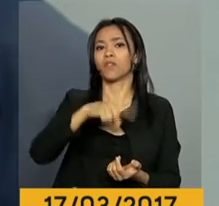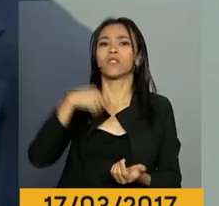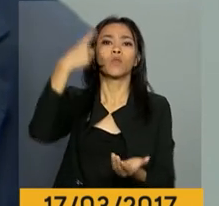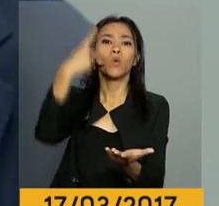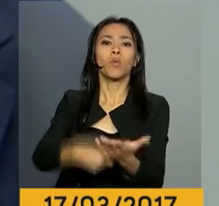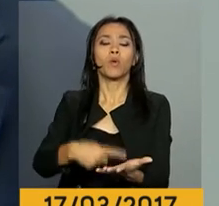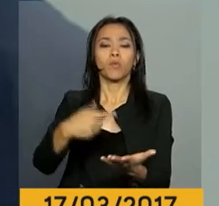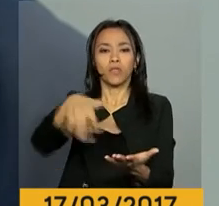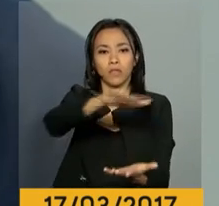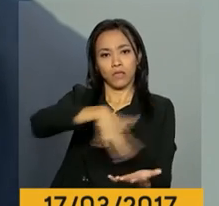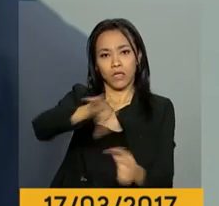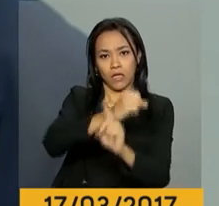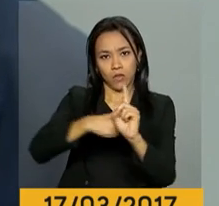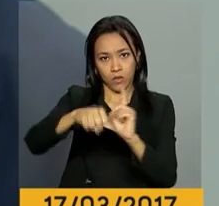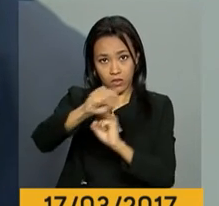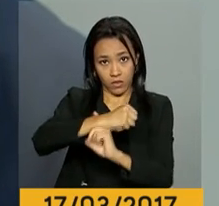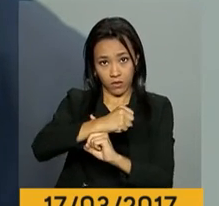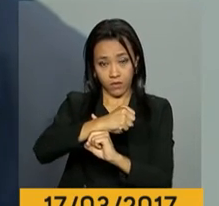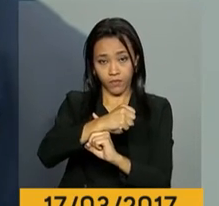responsabilidade social,